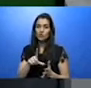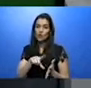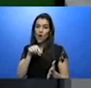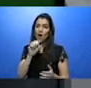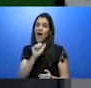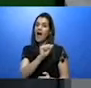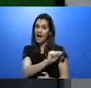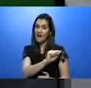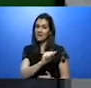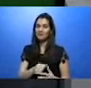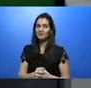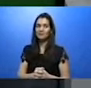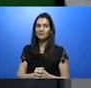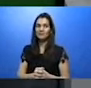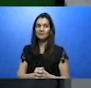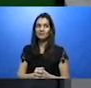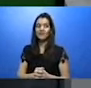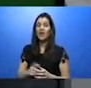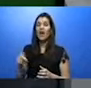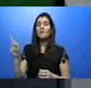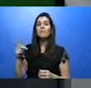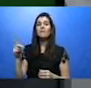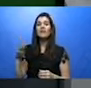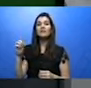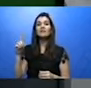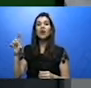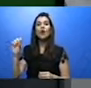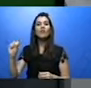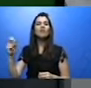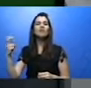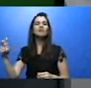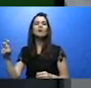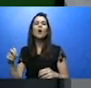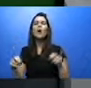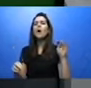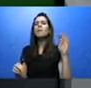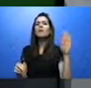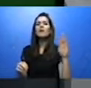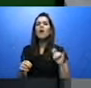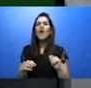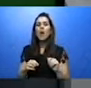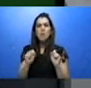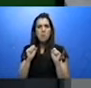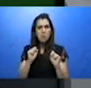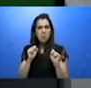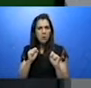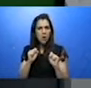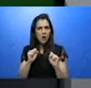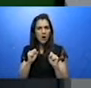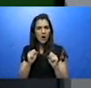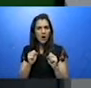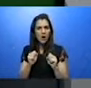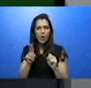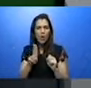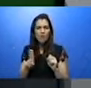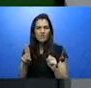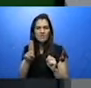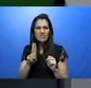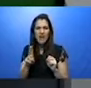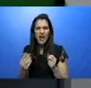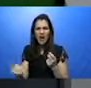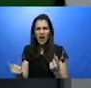Na página 185 ainda, a parte B. É possível usar a mesma balança para medir o peso de um filhote